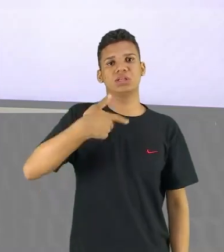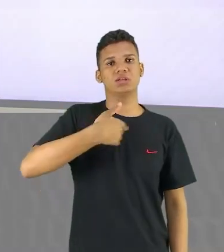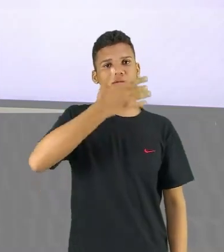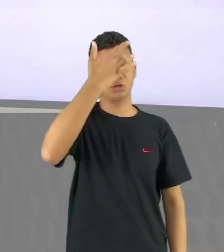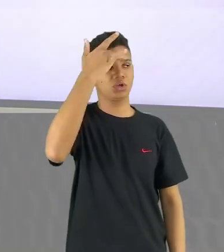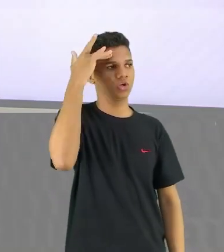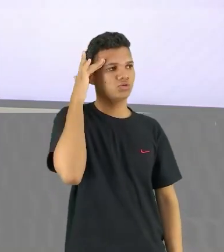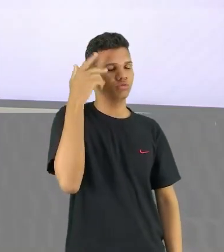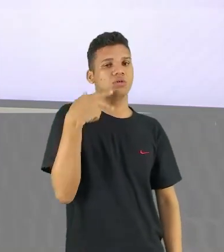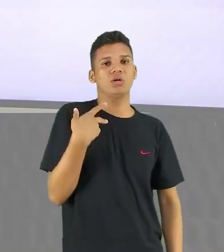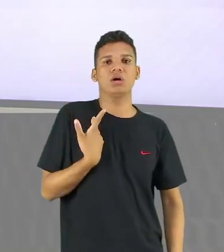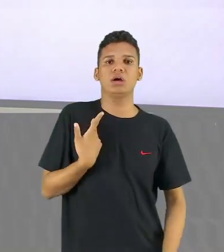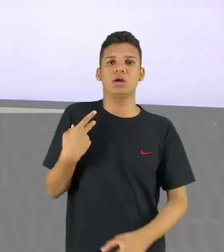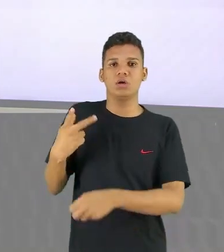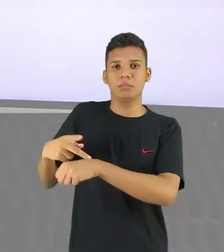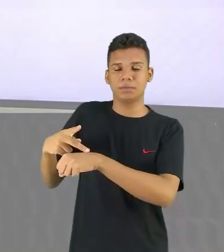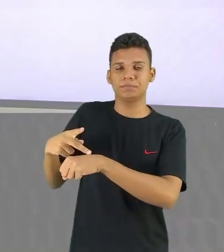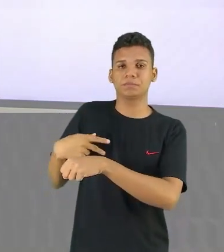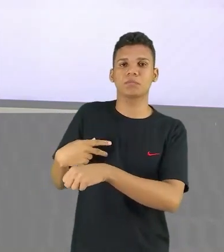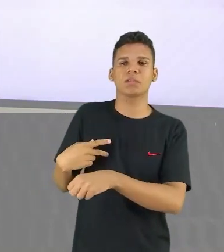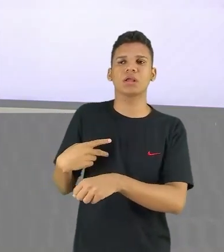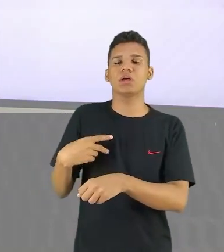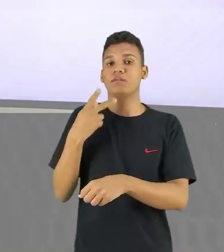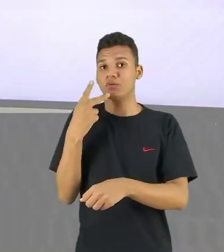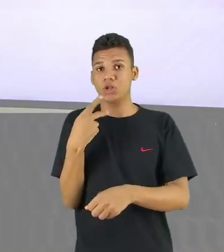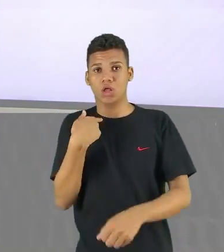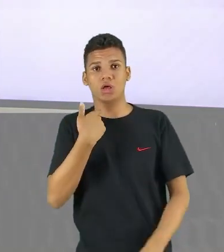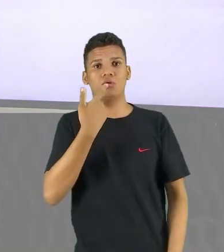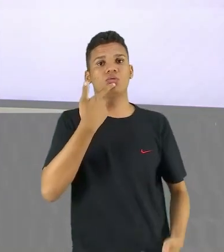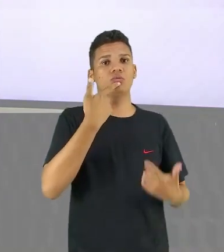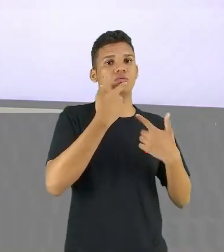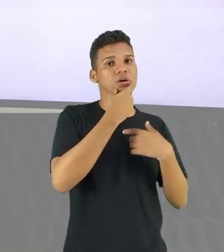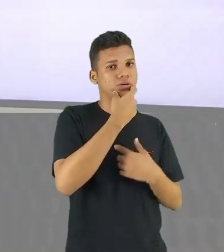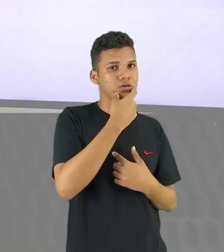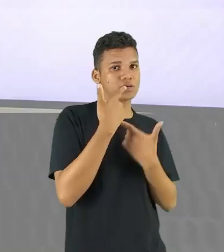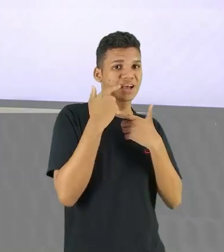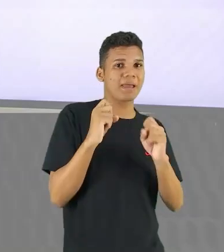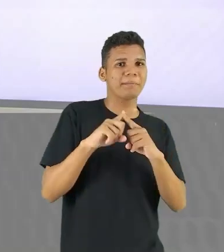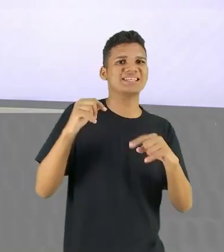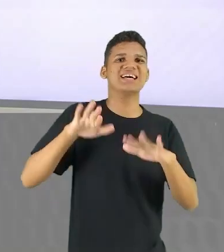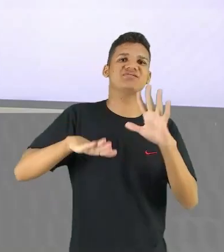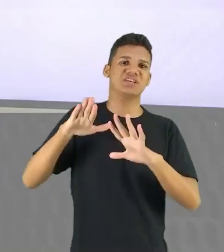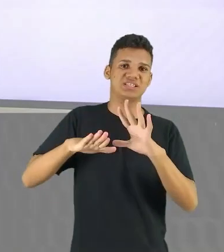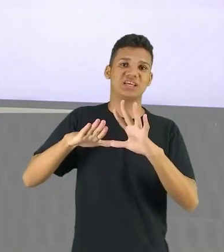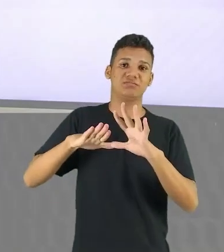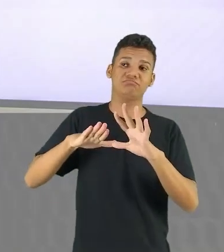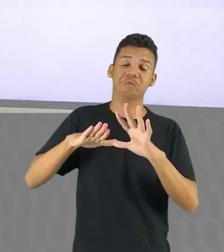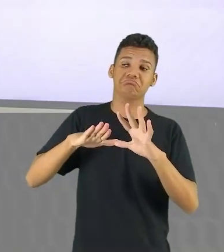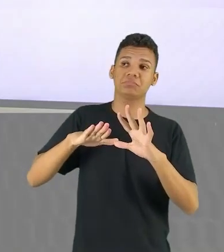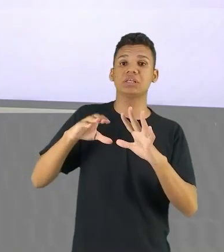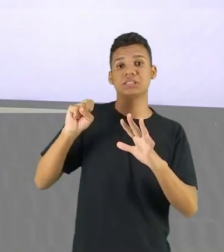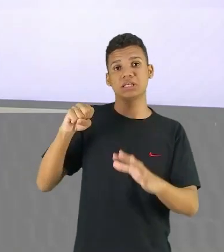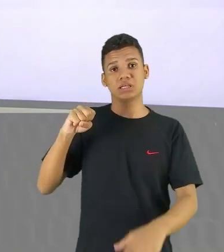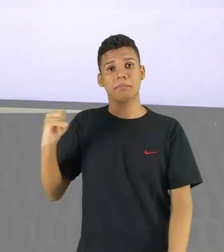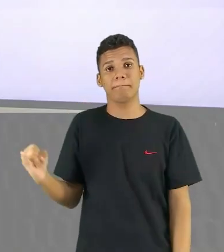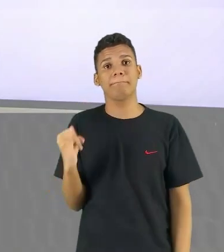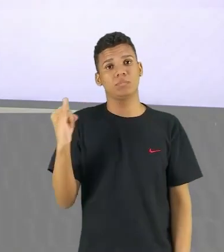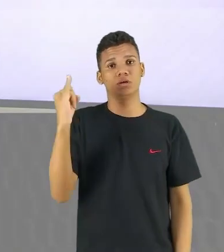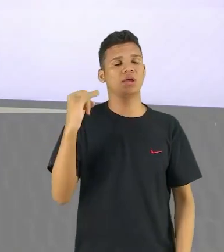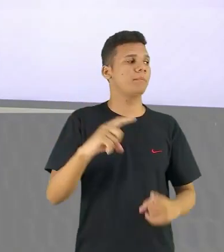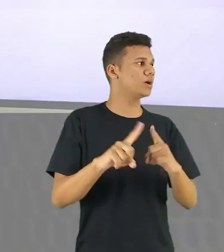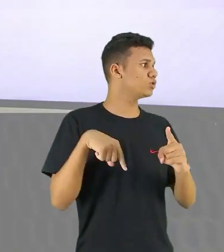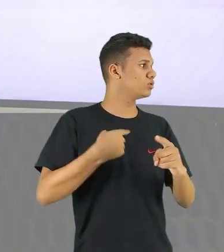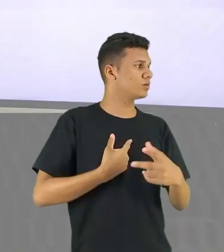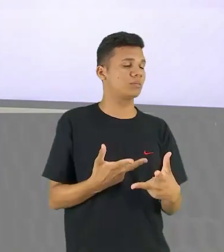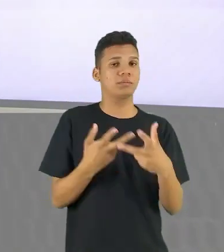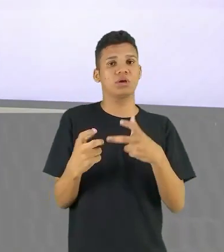que falam inglês acreditam que a comunicação é um aspecto crítico, é um aspecto importante. Então, você vê que